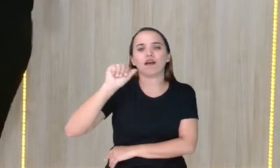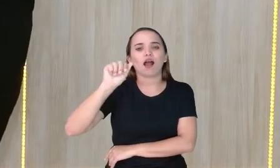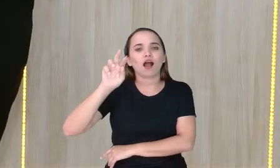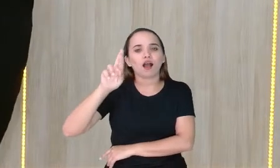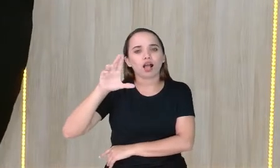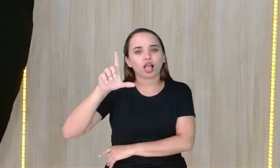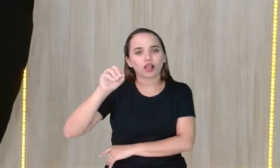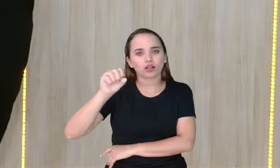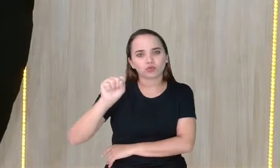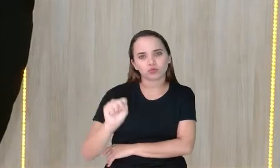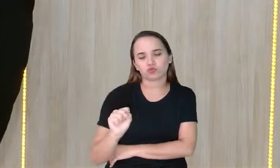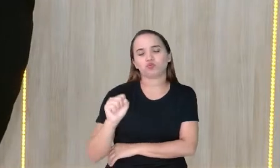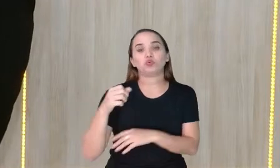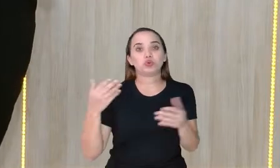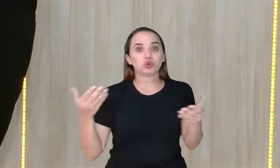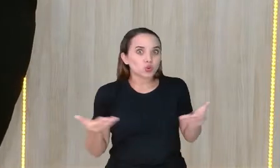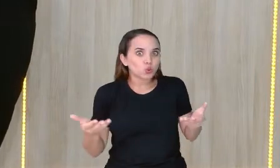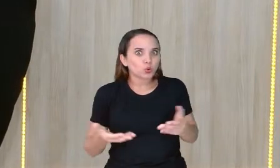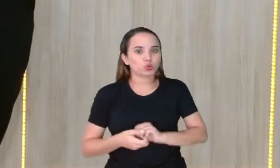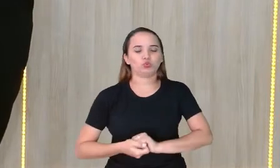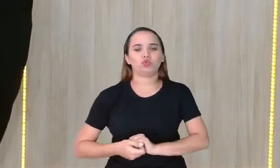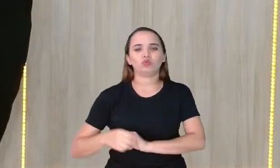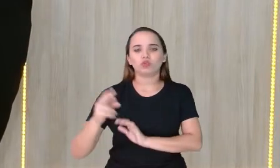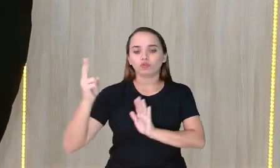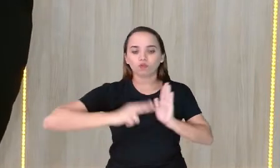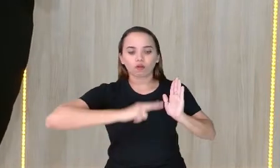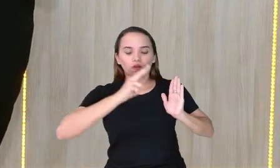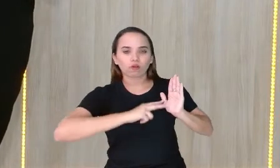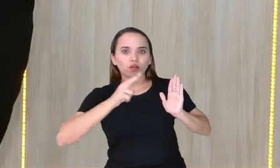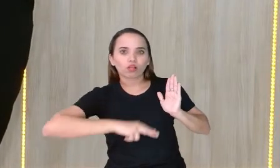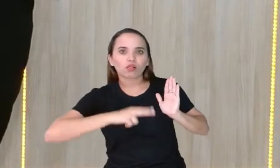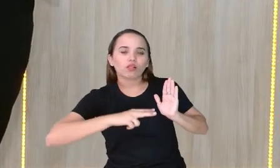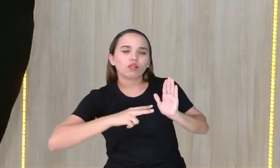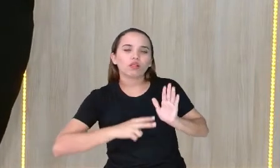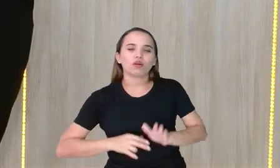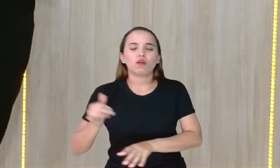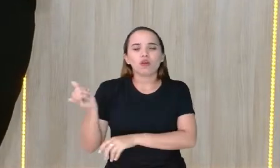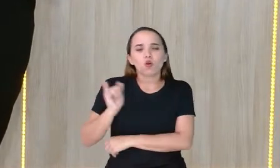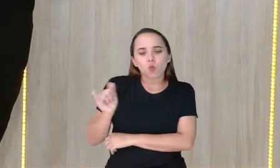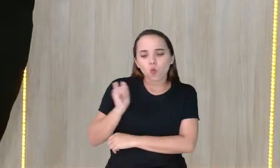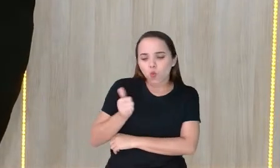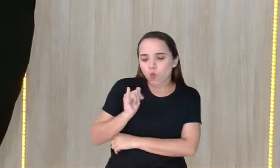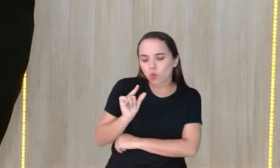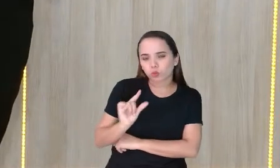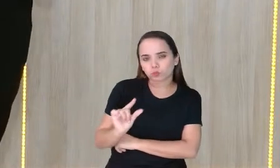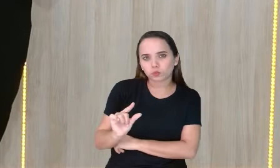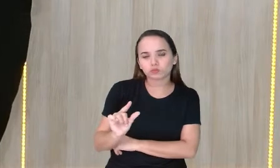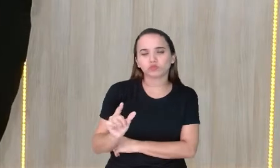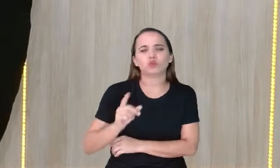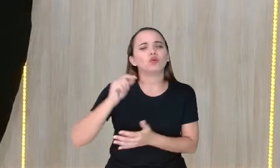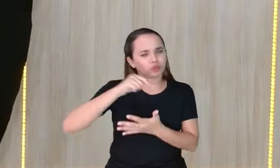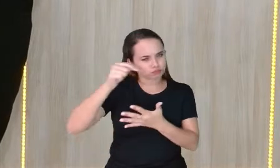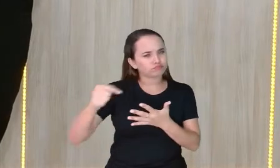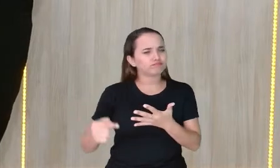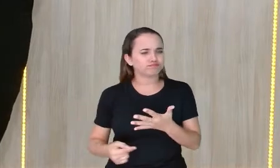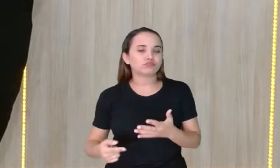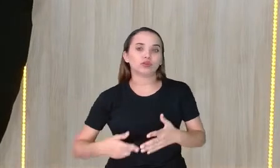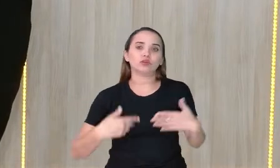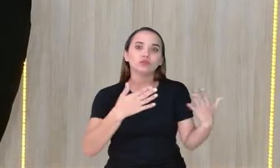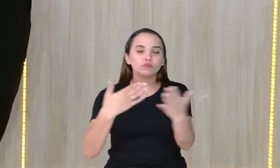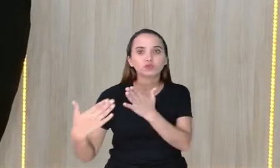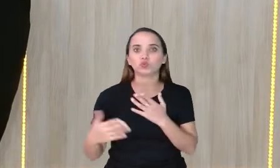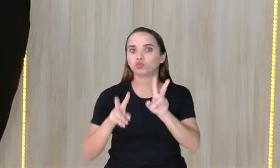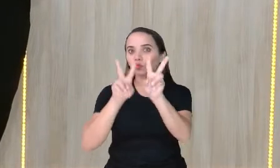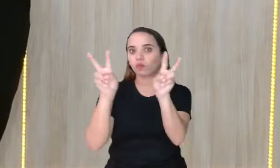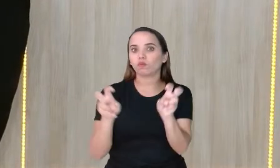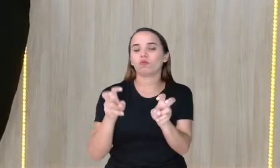um mini conto, tá? E a gente vai ler diversos mini contos e vamos discutir um pouco sobre essa narrativa que